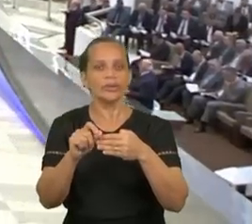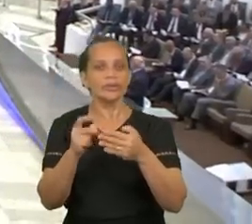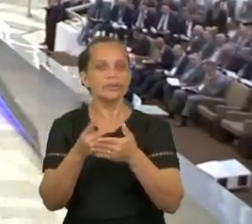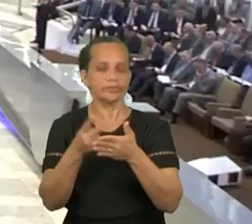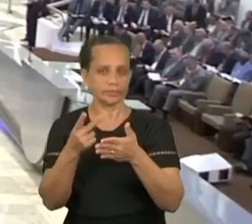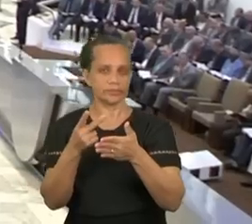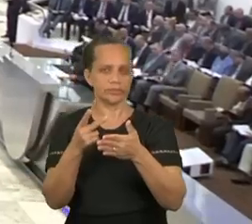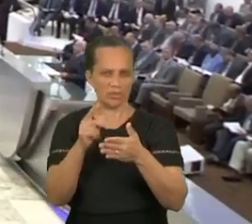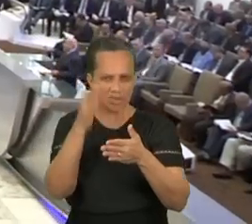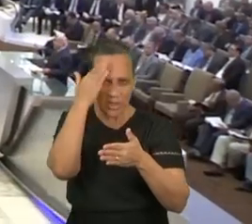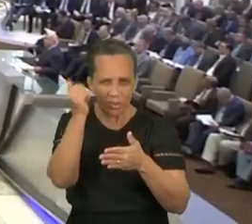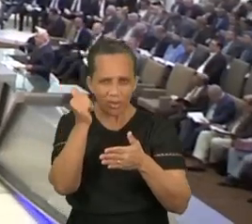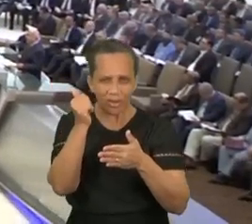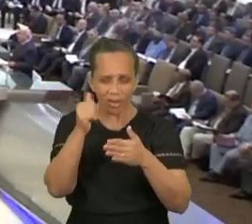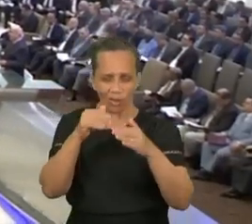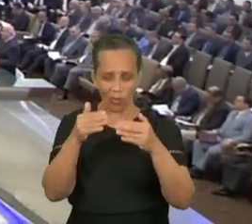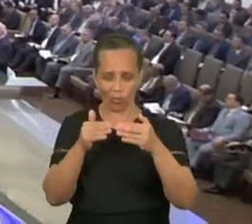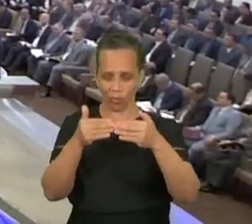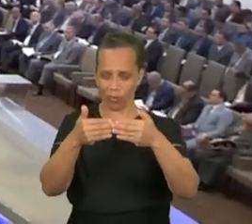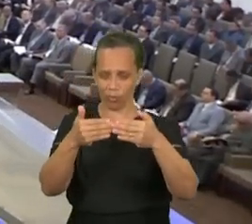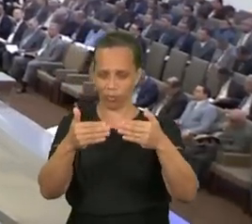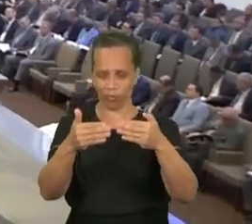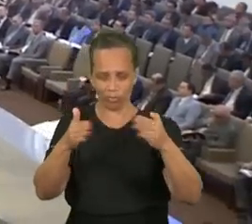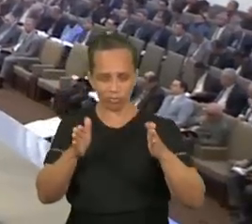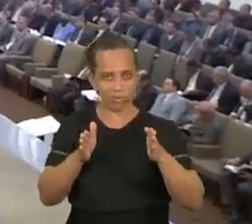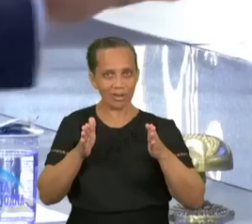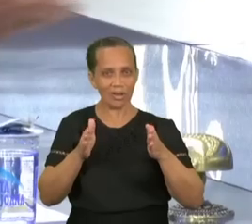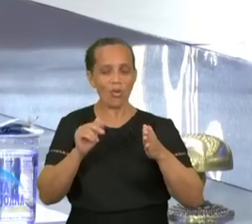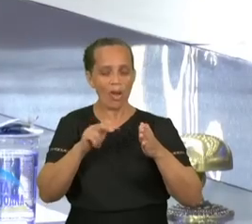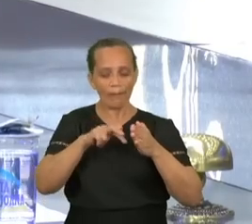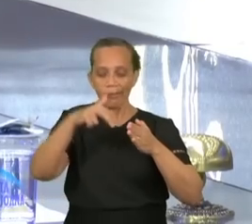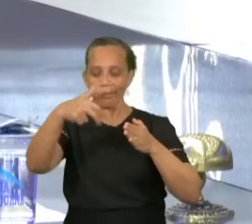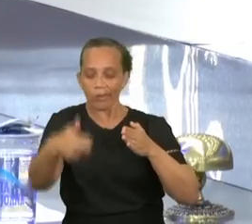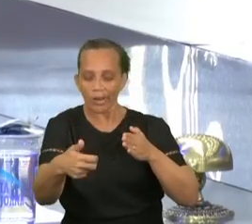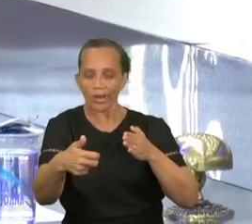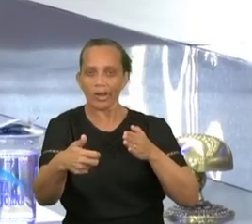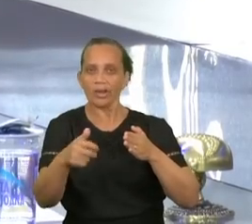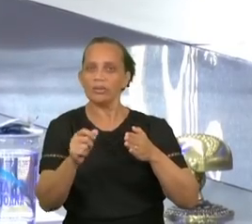vocês sabem o que é um parapente sim ou não irmãos não é para que não caísse